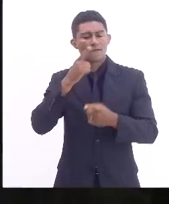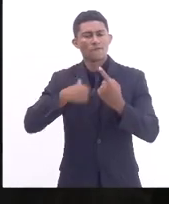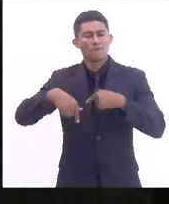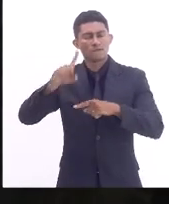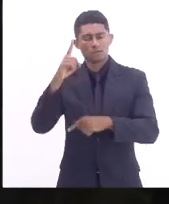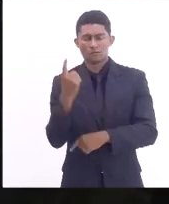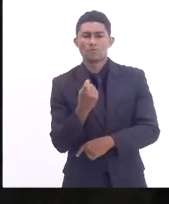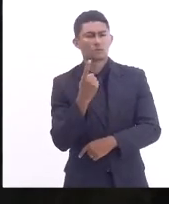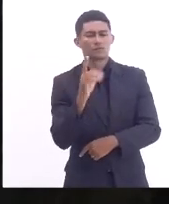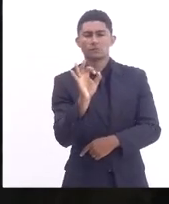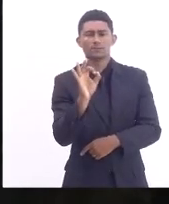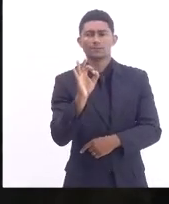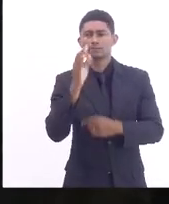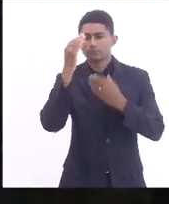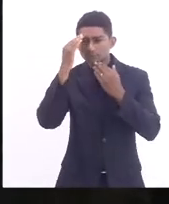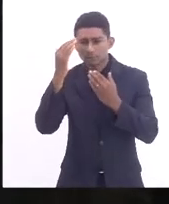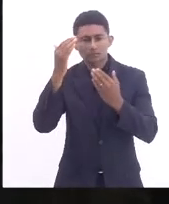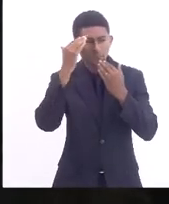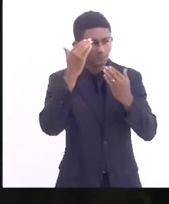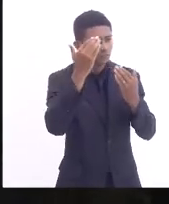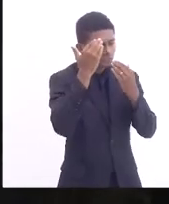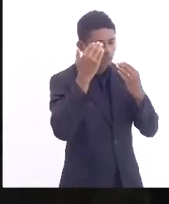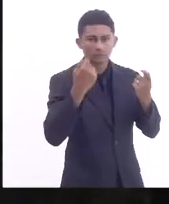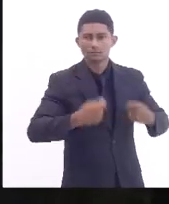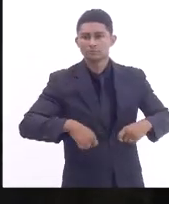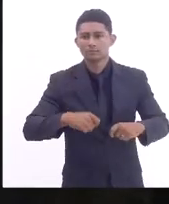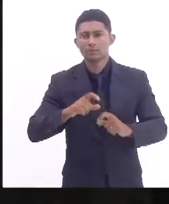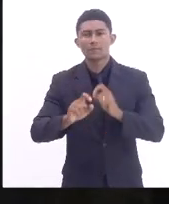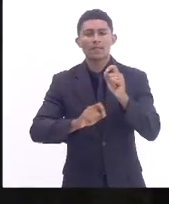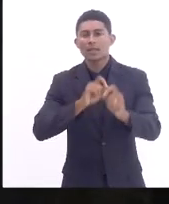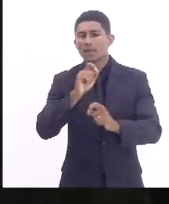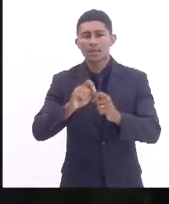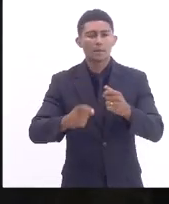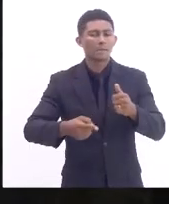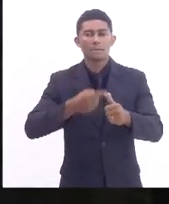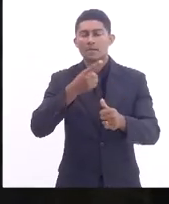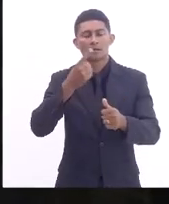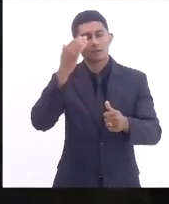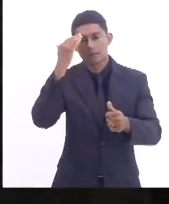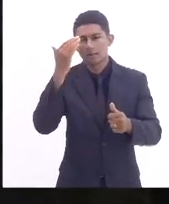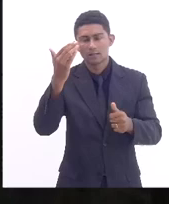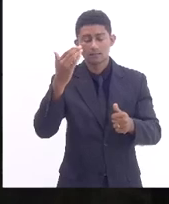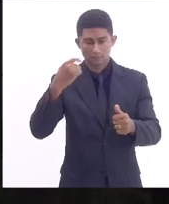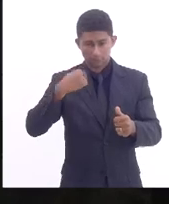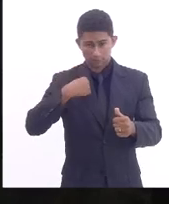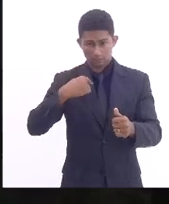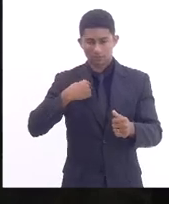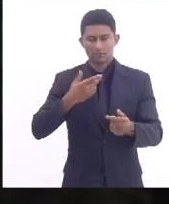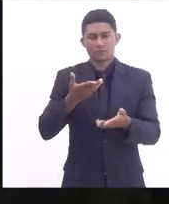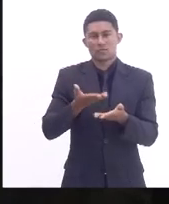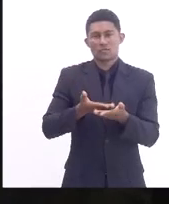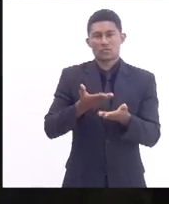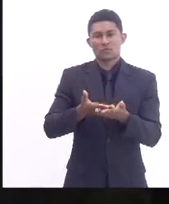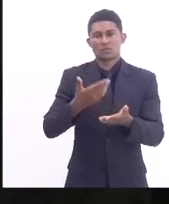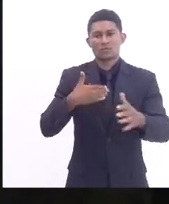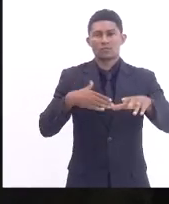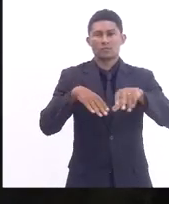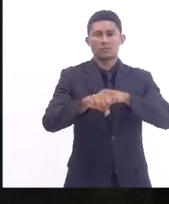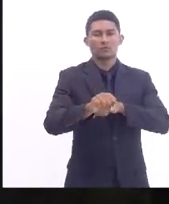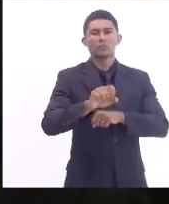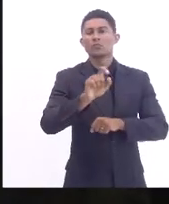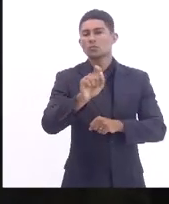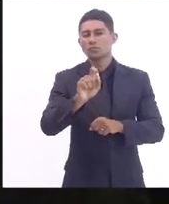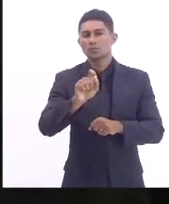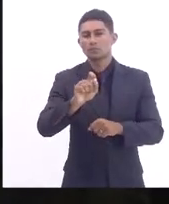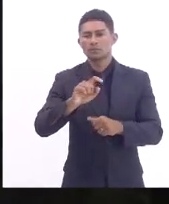que a gente deve agradecer é quem a gente agradece primeiro eu na minha escola de Formação a gente agradece